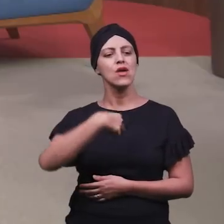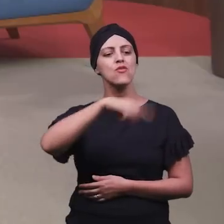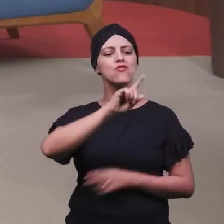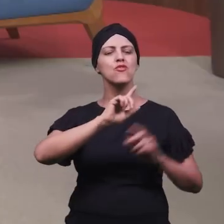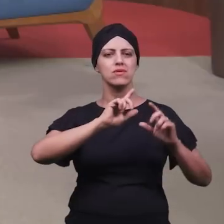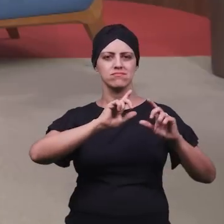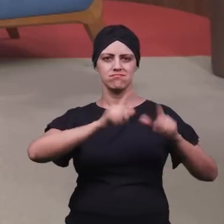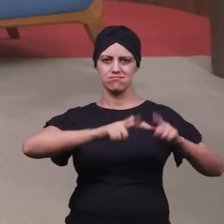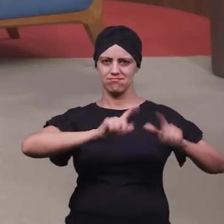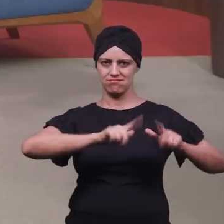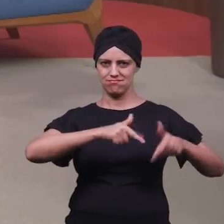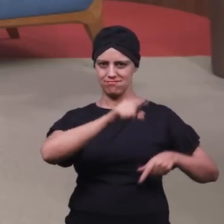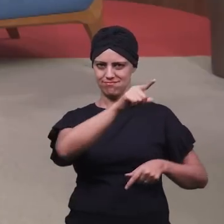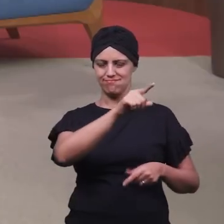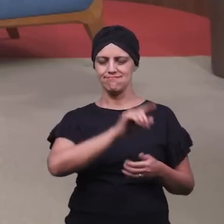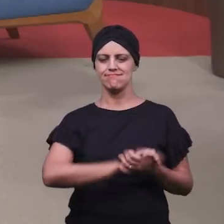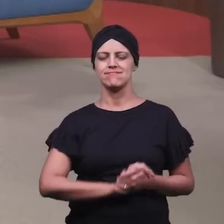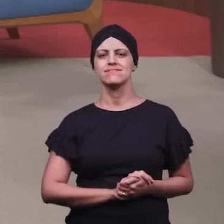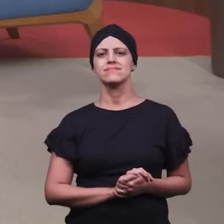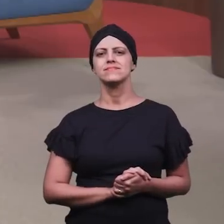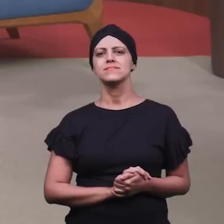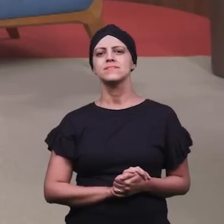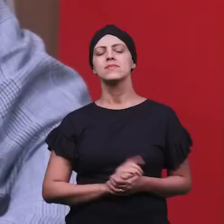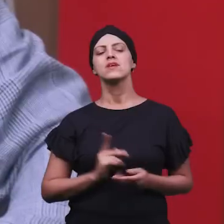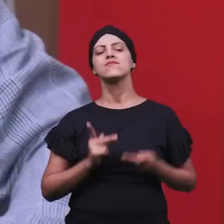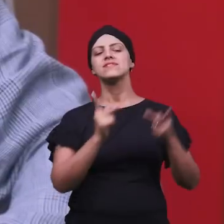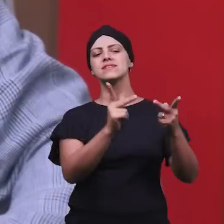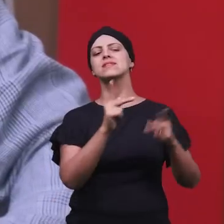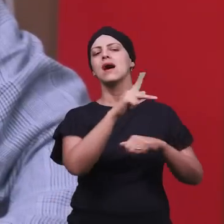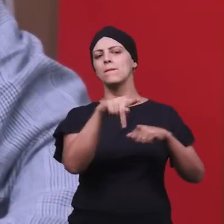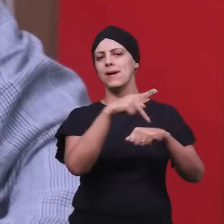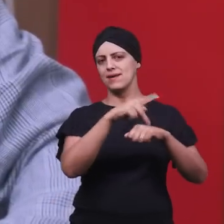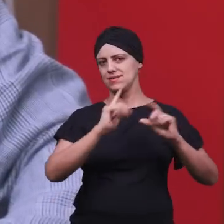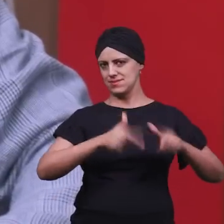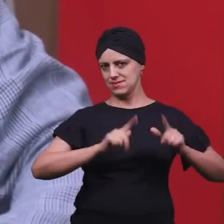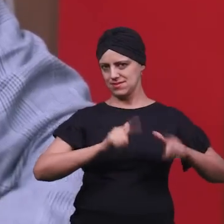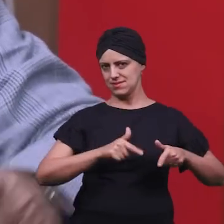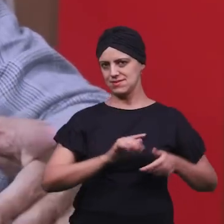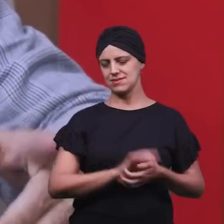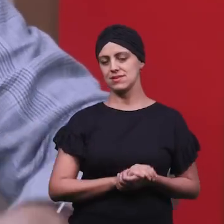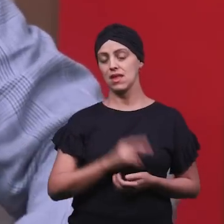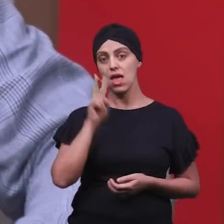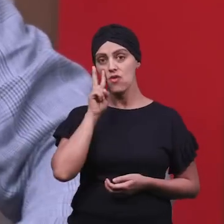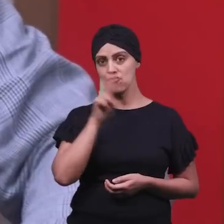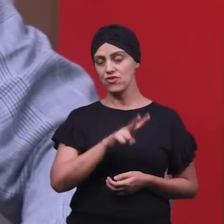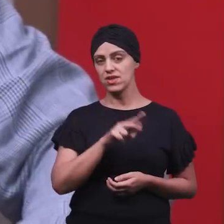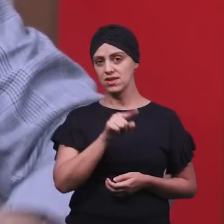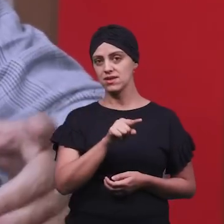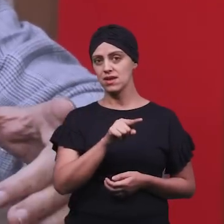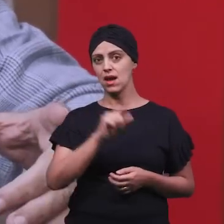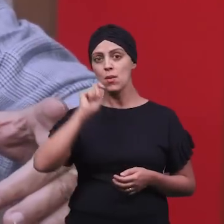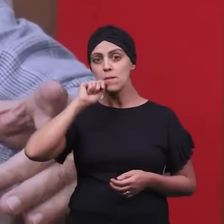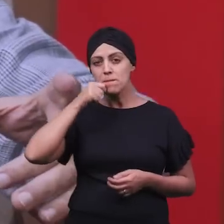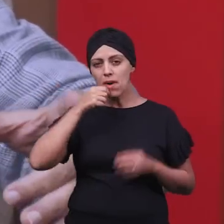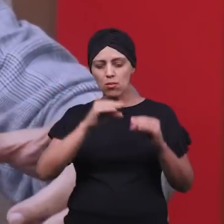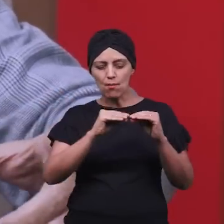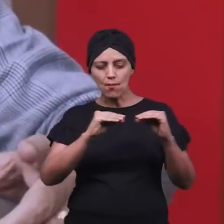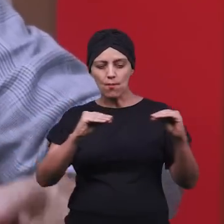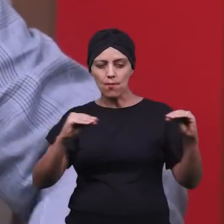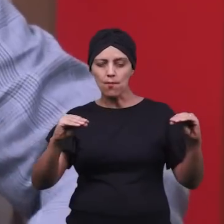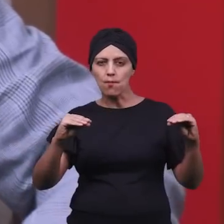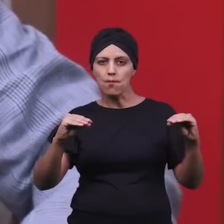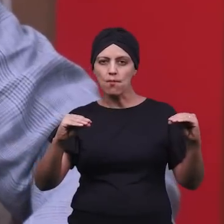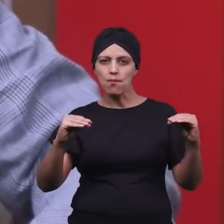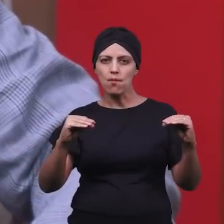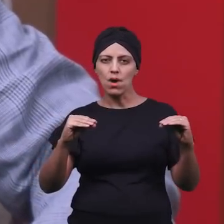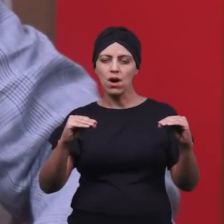rapidamente em Israel, num seminário lá, né, que o senhor revelou, que estivéssemos lá, e eu observei isso, eu vi o